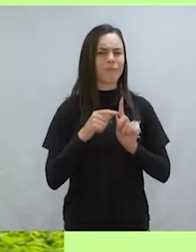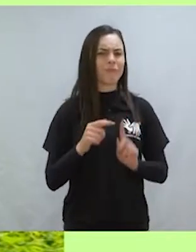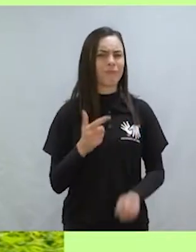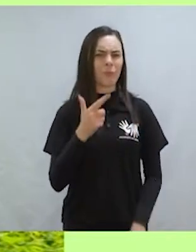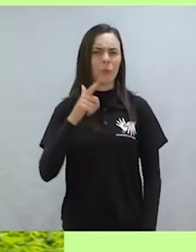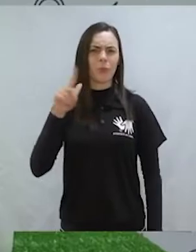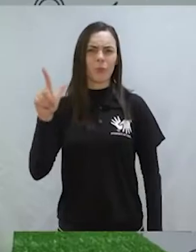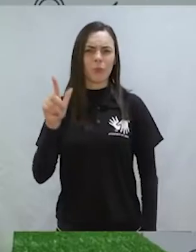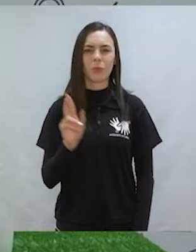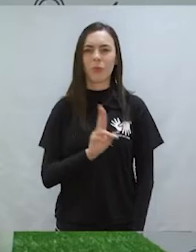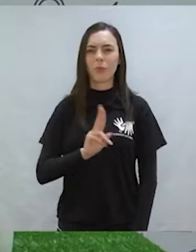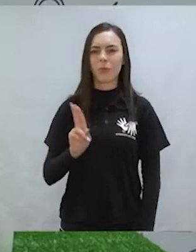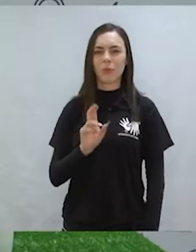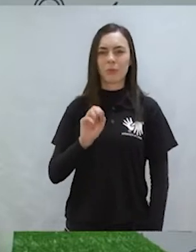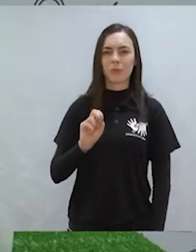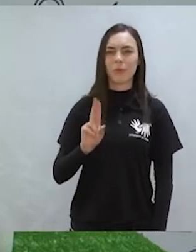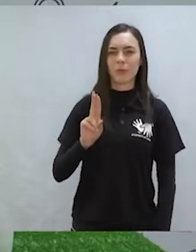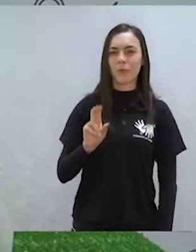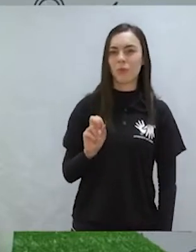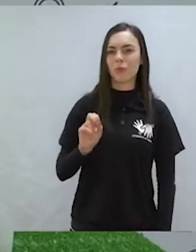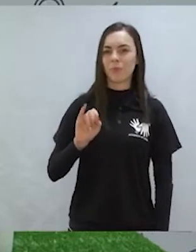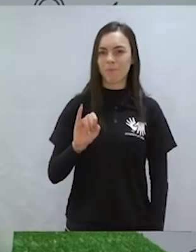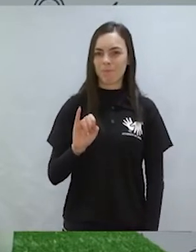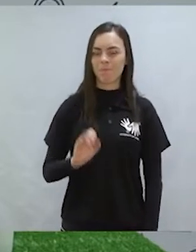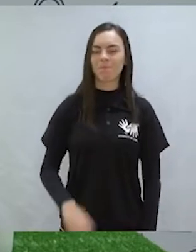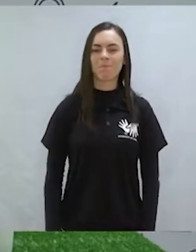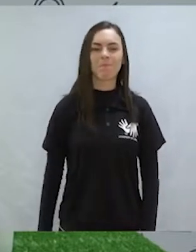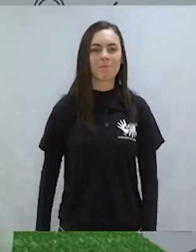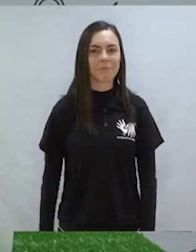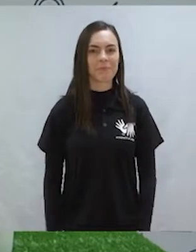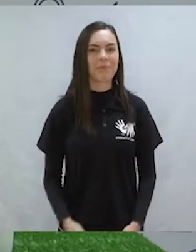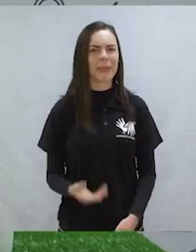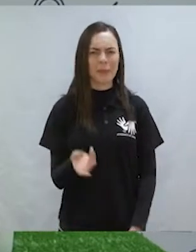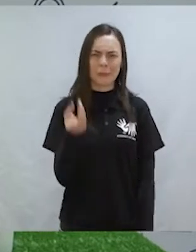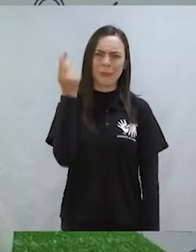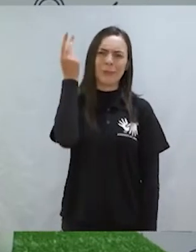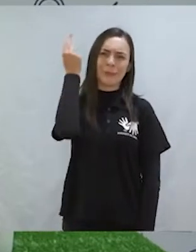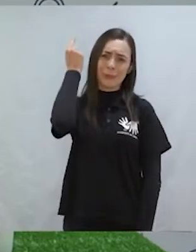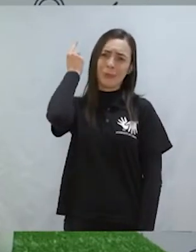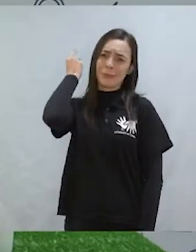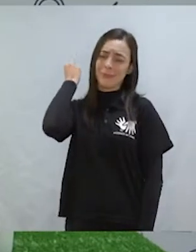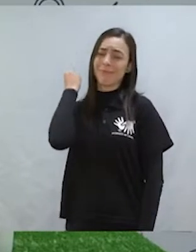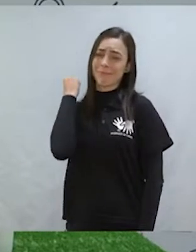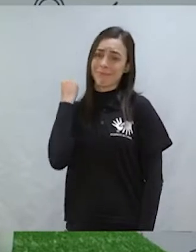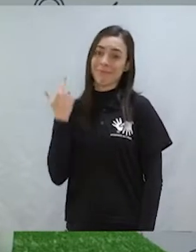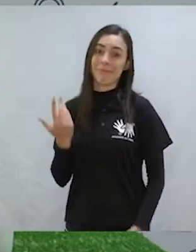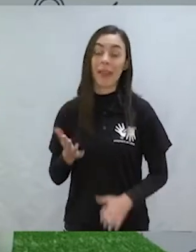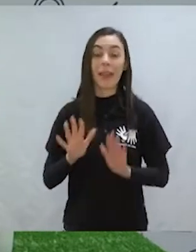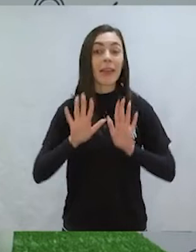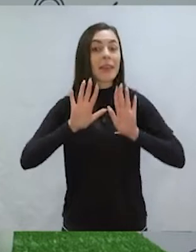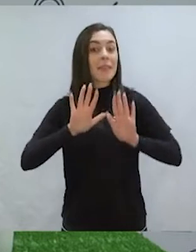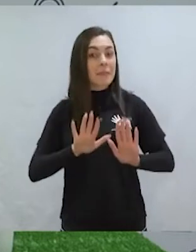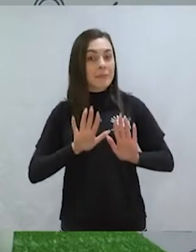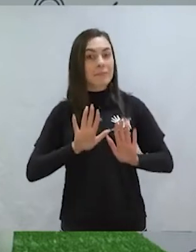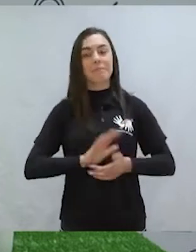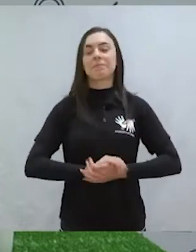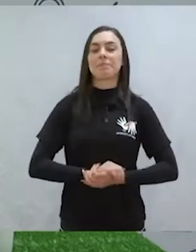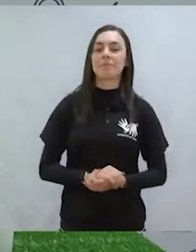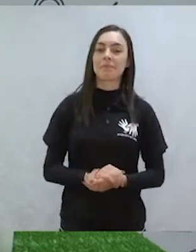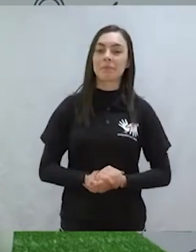de boneca. Era Suzy, o nome da minha boneca. Sabe? Então é bastante tempo, né?